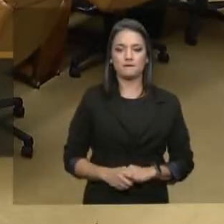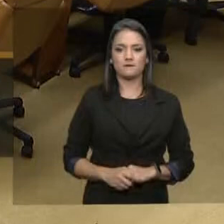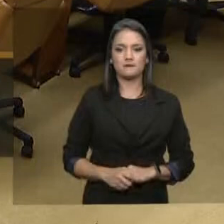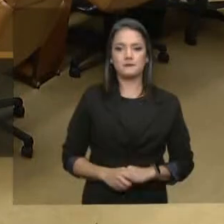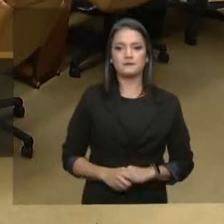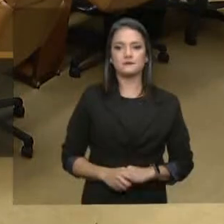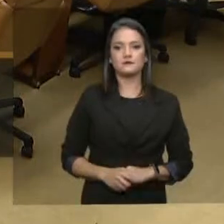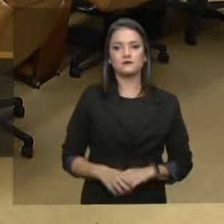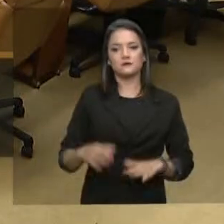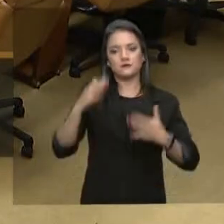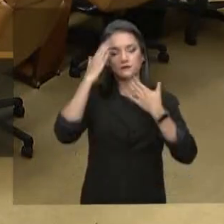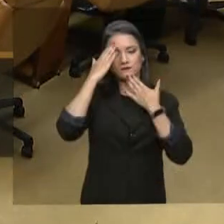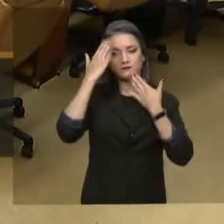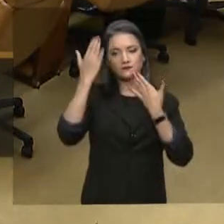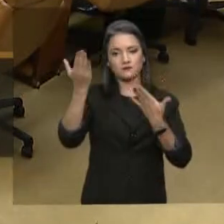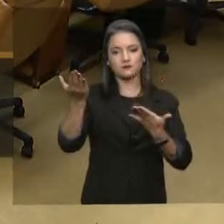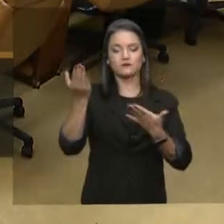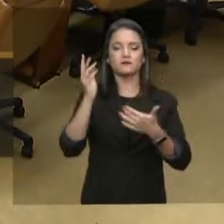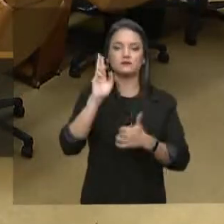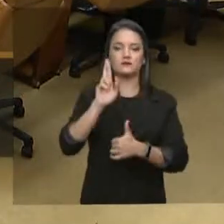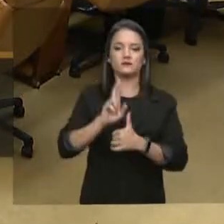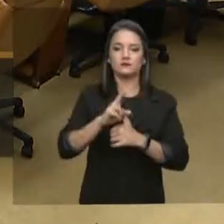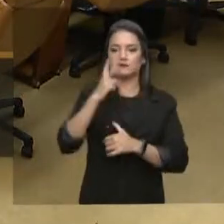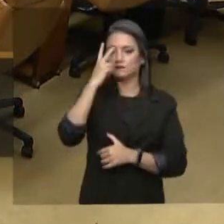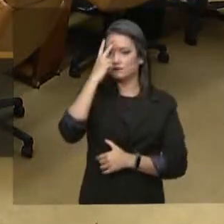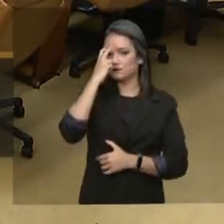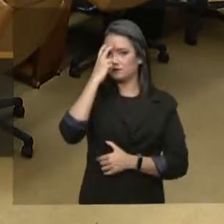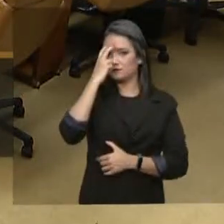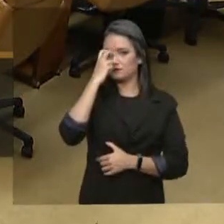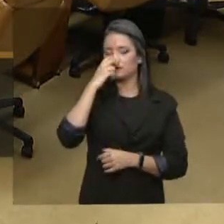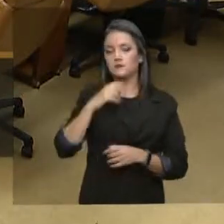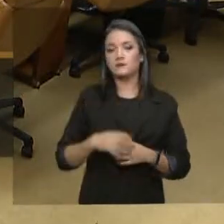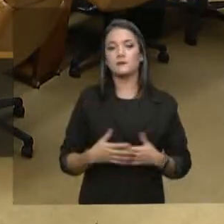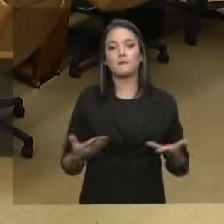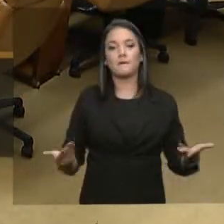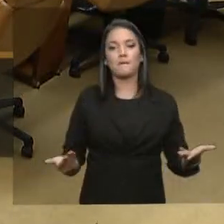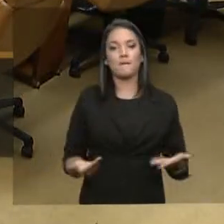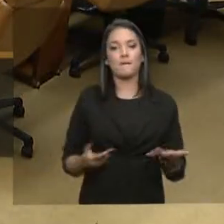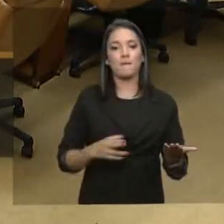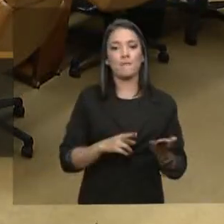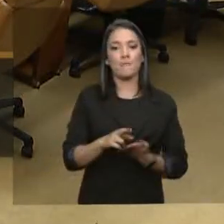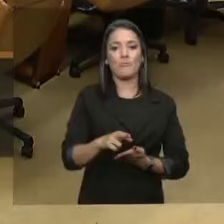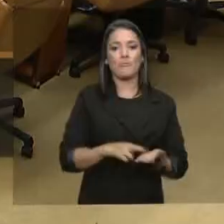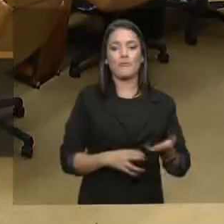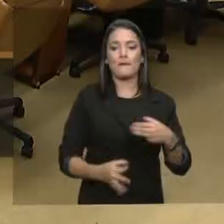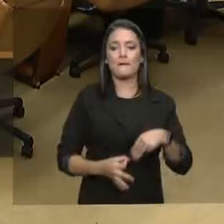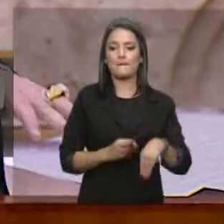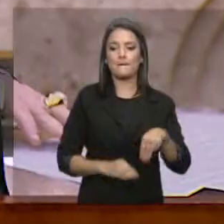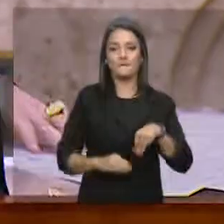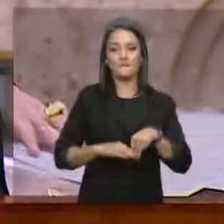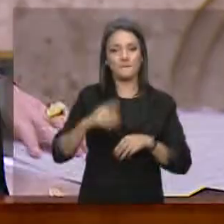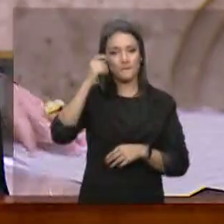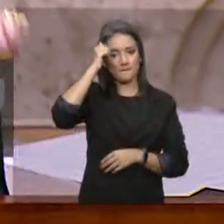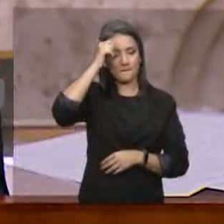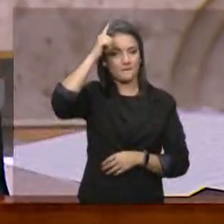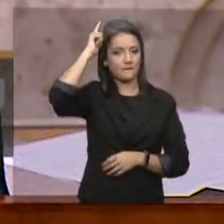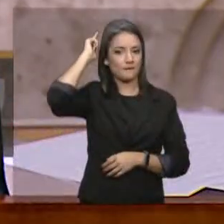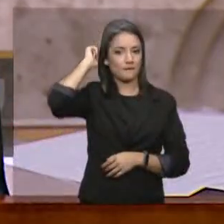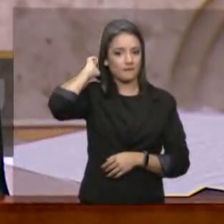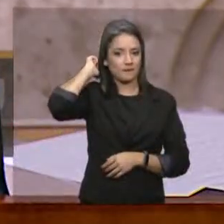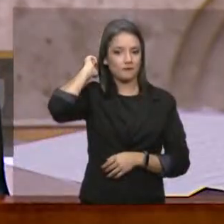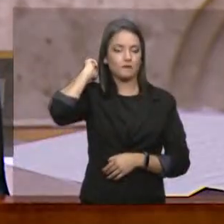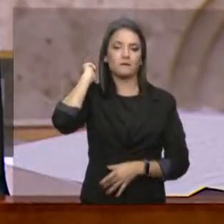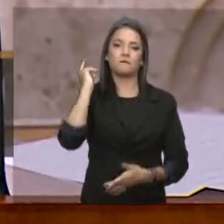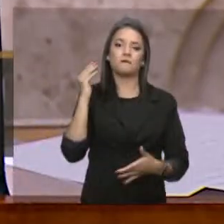Agradeço ao doutor Augusto Aras e passo a palavra ao eminente relator, ministro Alexandre de Moraes, para